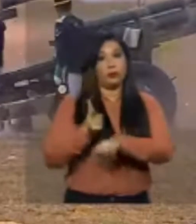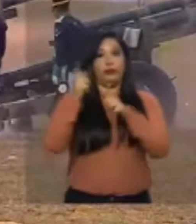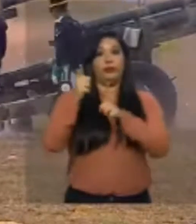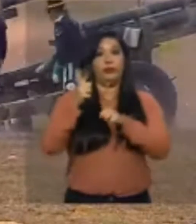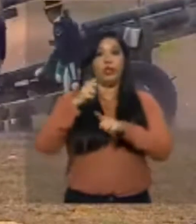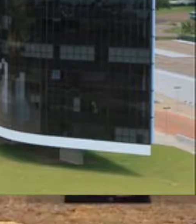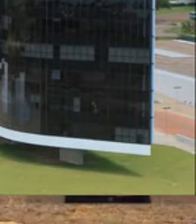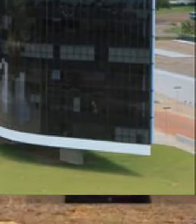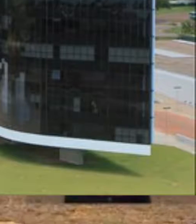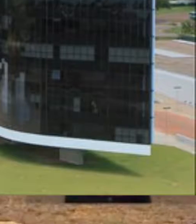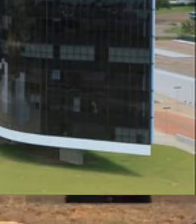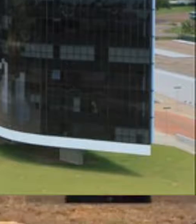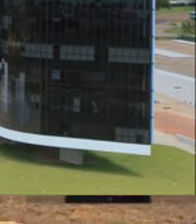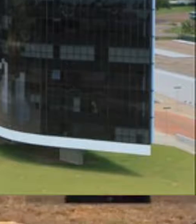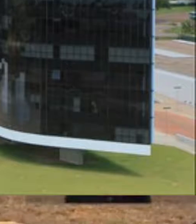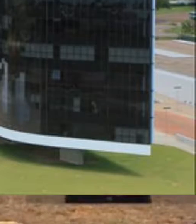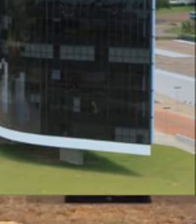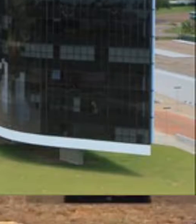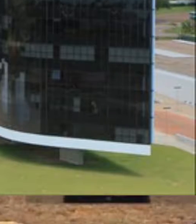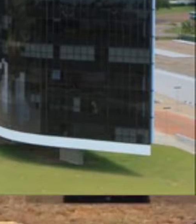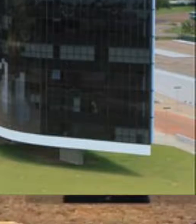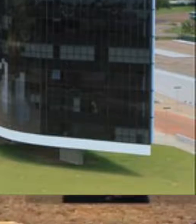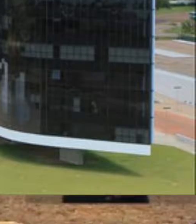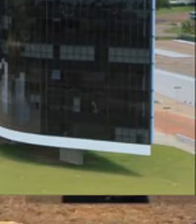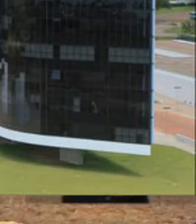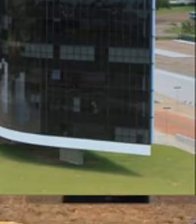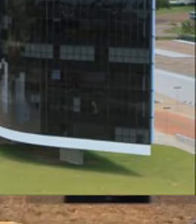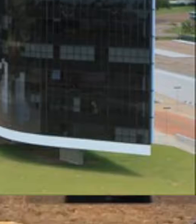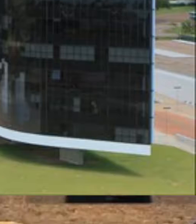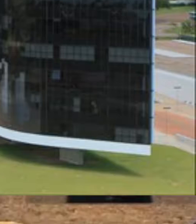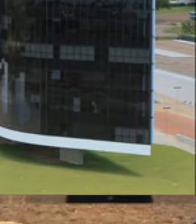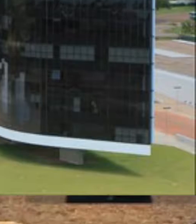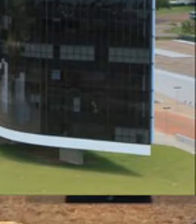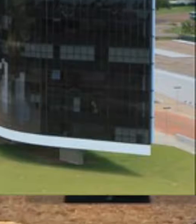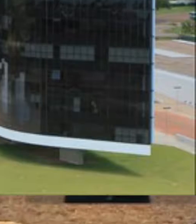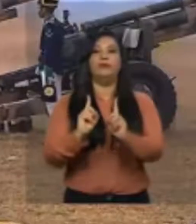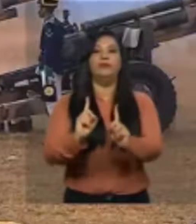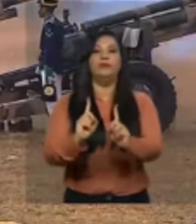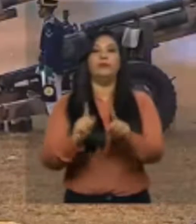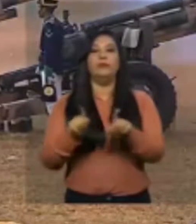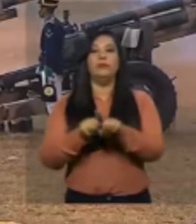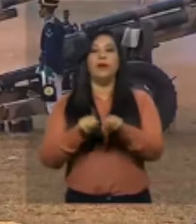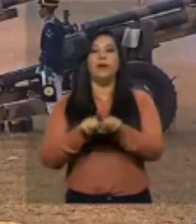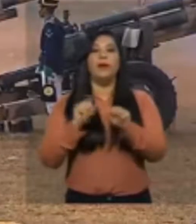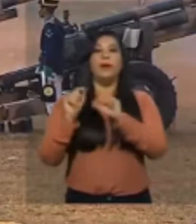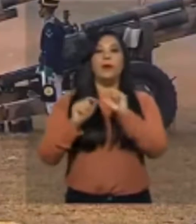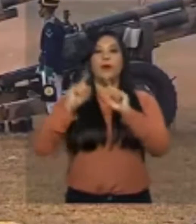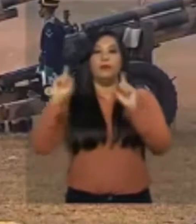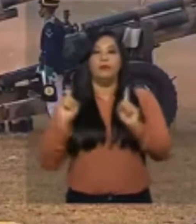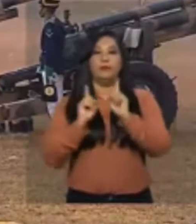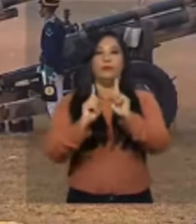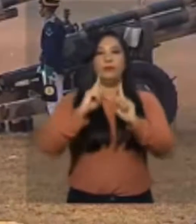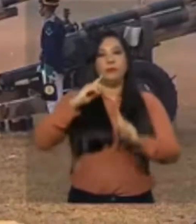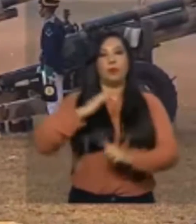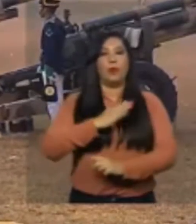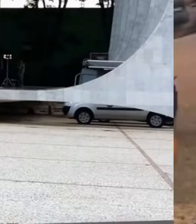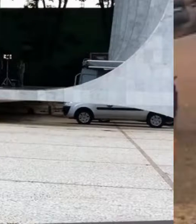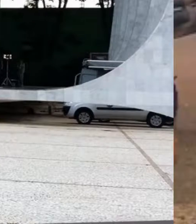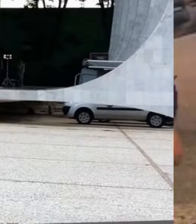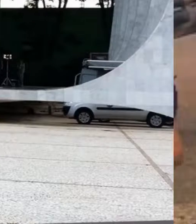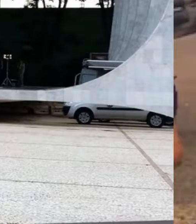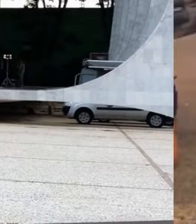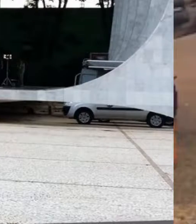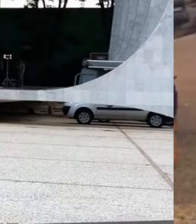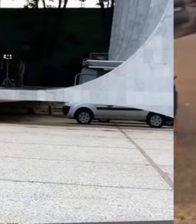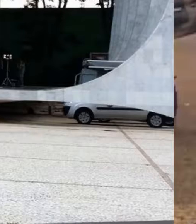sujeitos a ter seus canais desmonetizados, até mesmo alguns retirados do ar. Enfim, existe uma